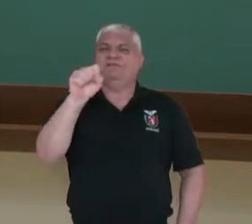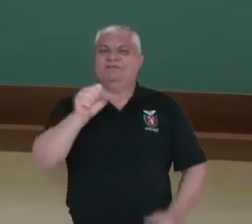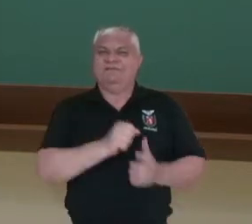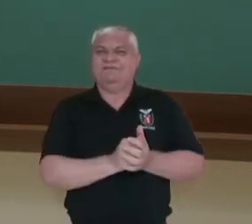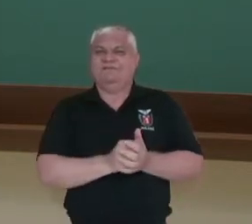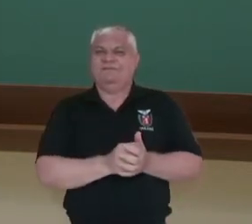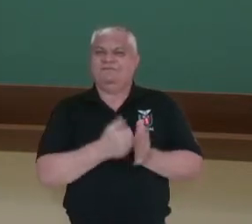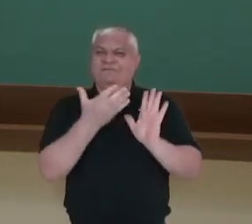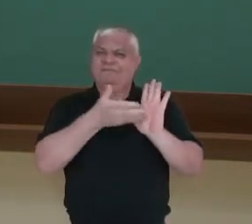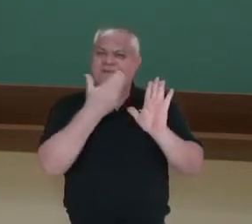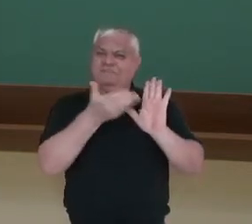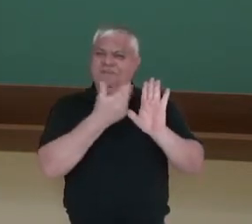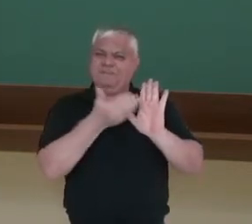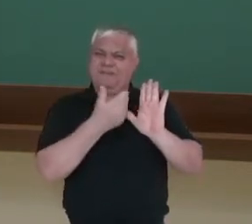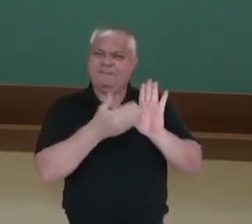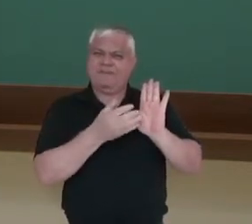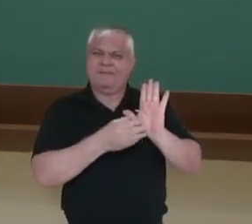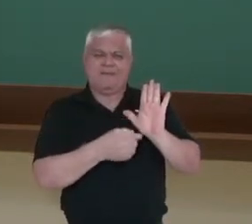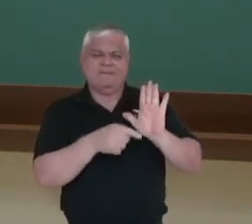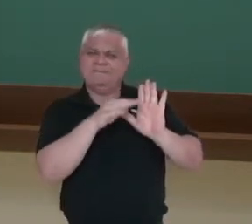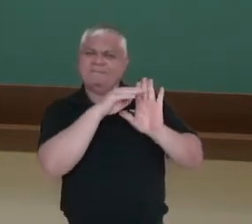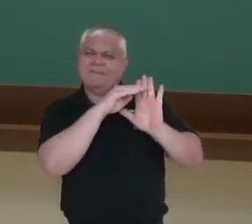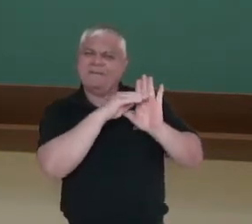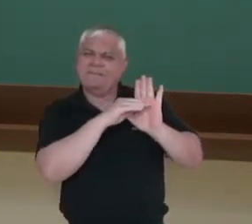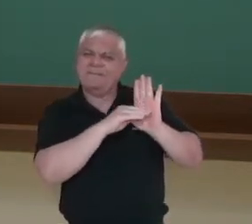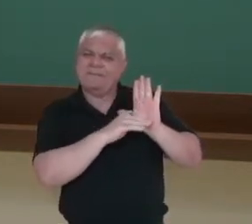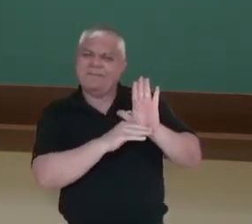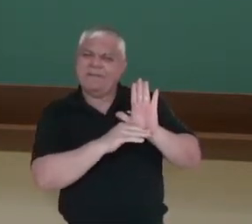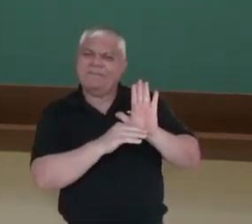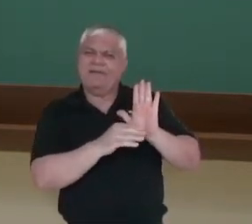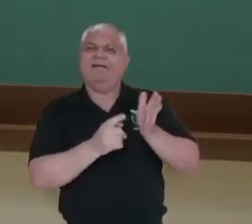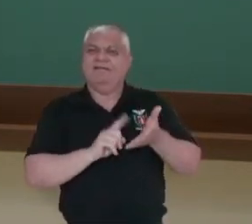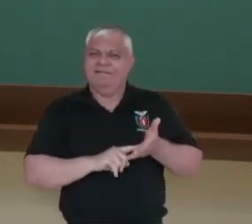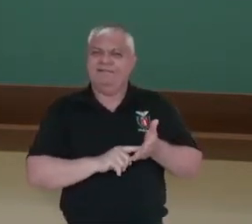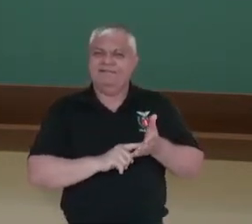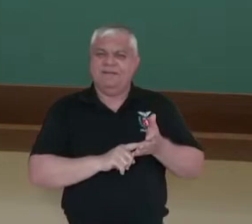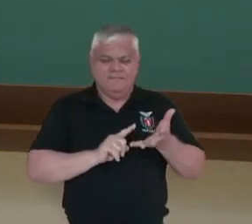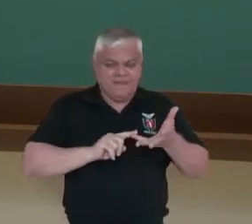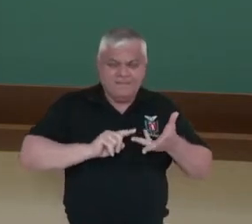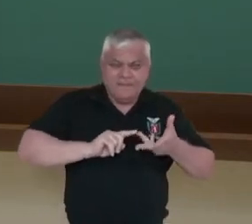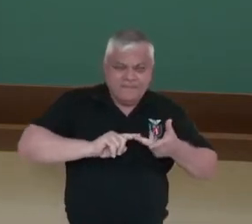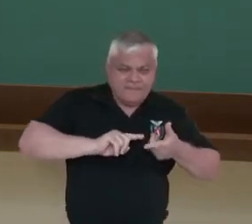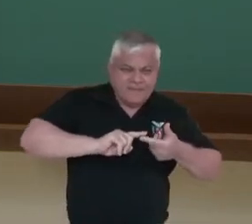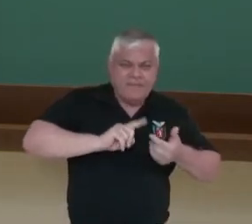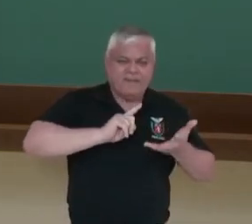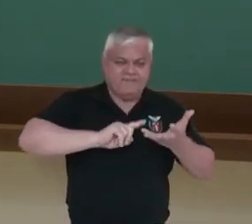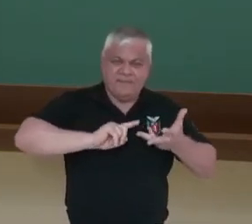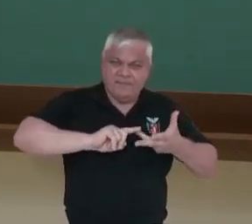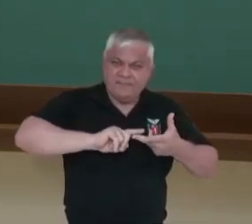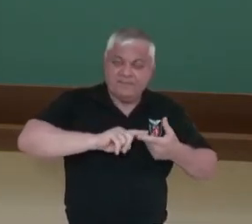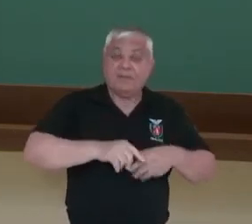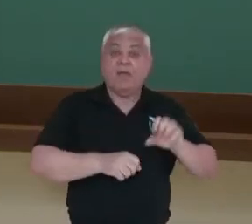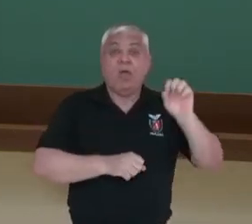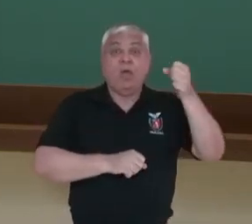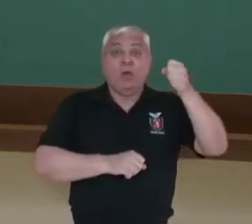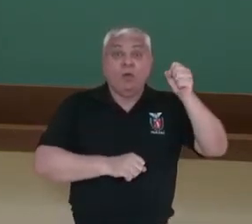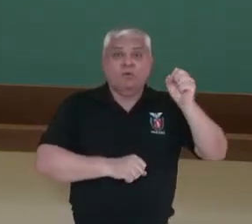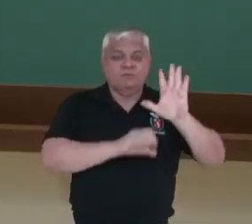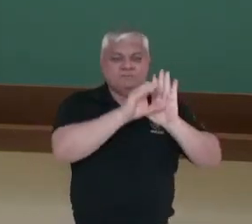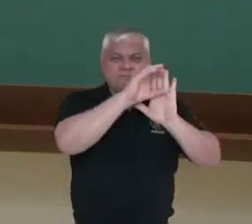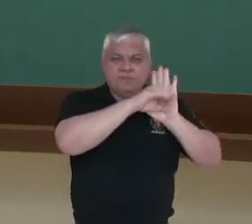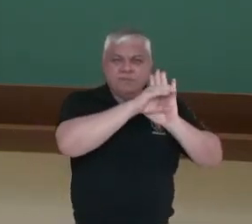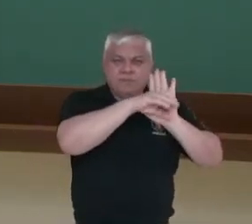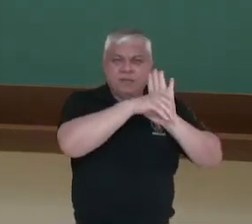que rege o que é ser cidadão no Brasil. E que é, entre as nossas 8 constituições e 7 da República,